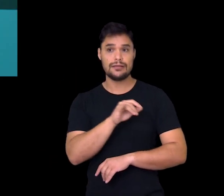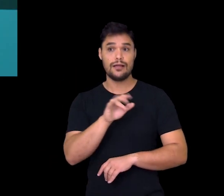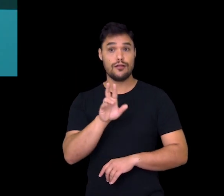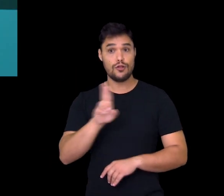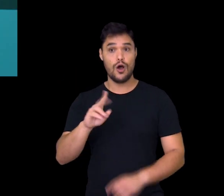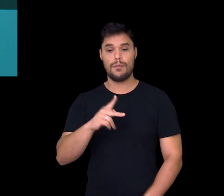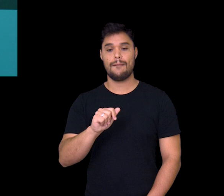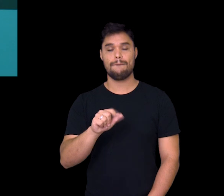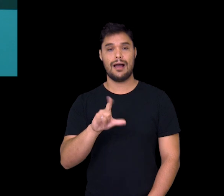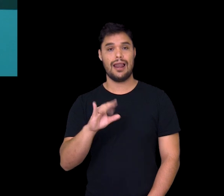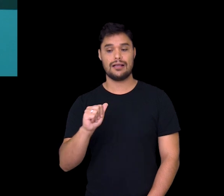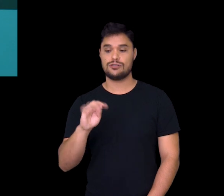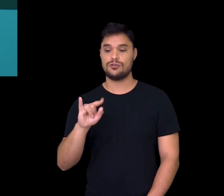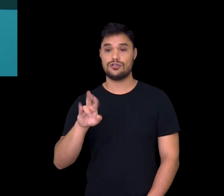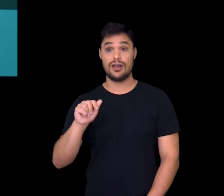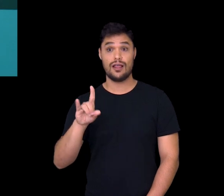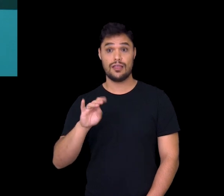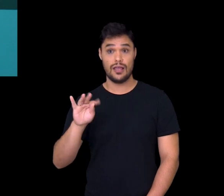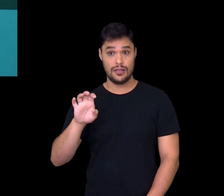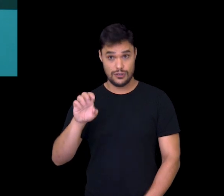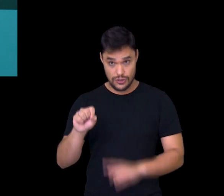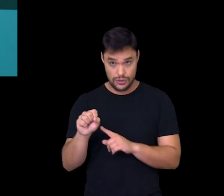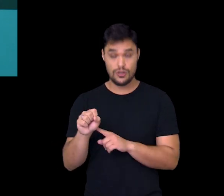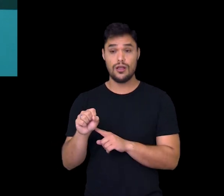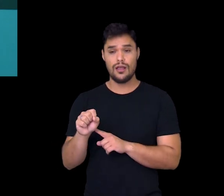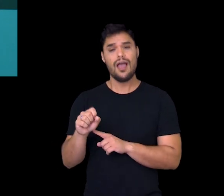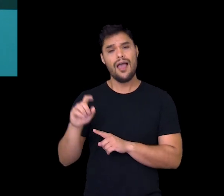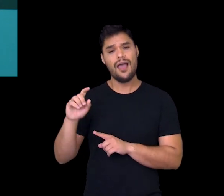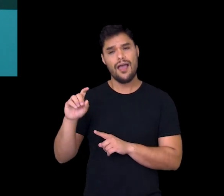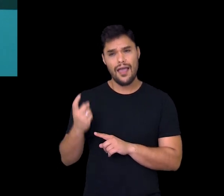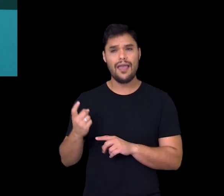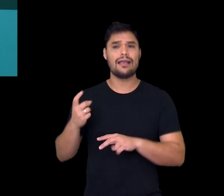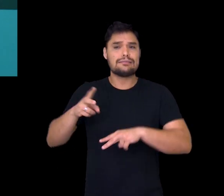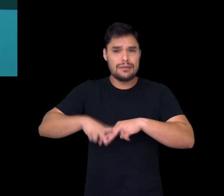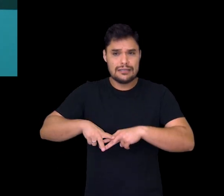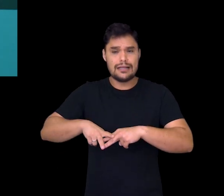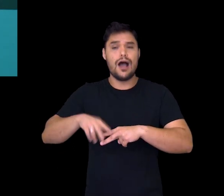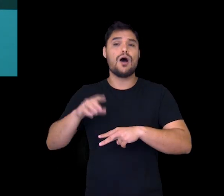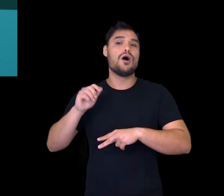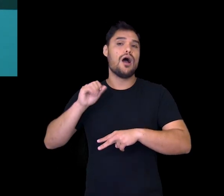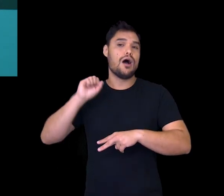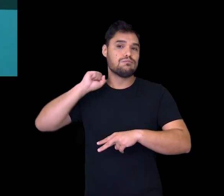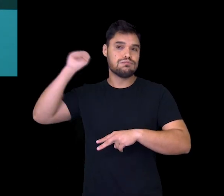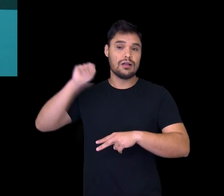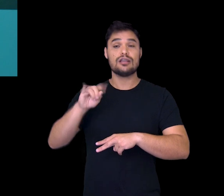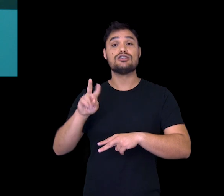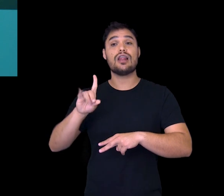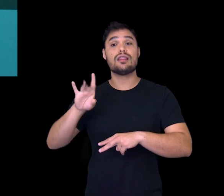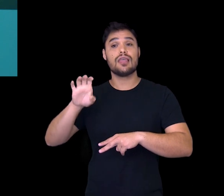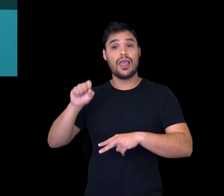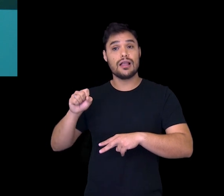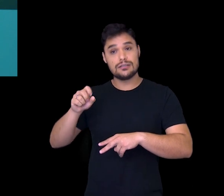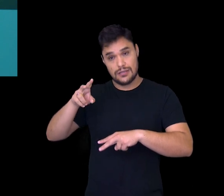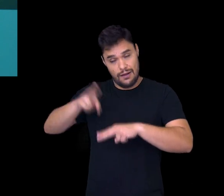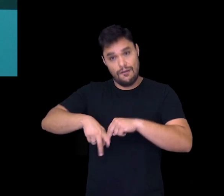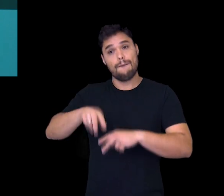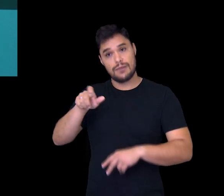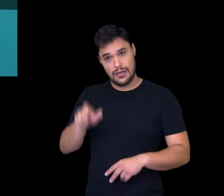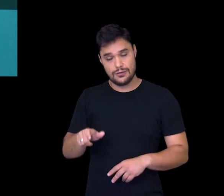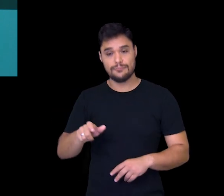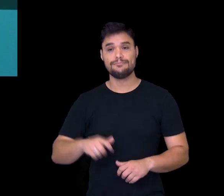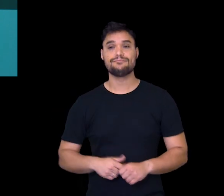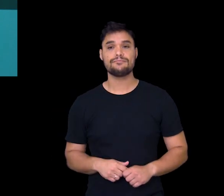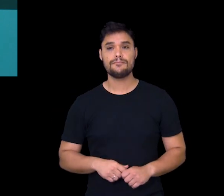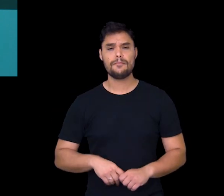Tiradentes porque ali era a cadeia velha onde Tiradentes ficou preso. Por isso, o palácio que foi construído depois era chamado Palácio Tiradentes. Então, no